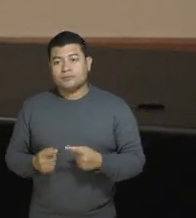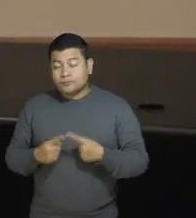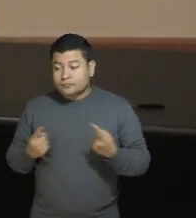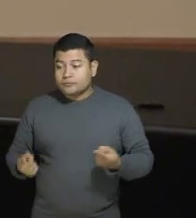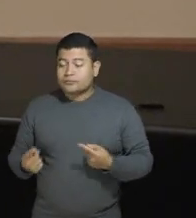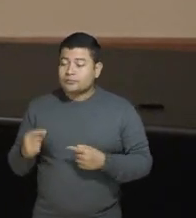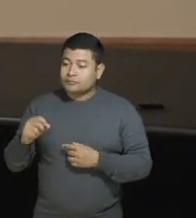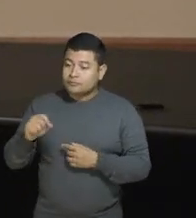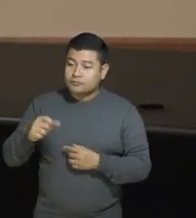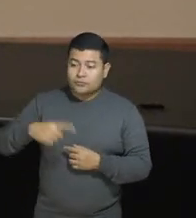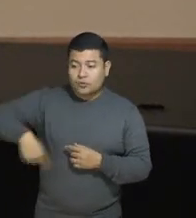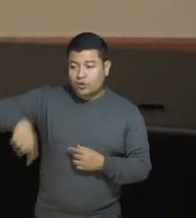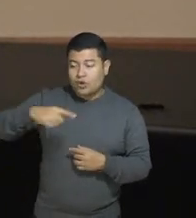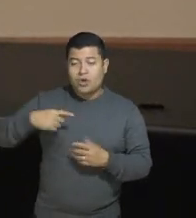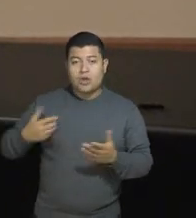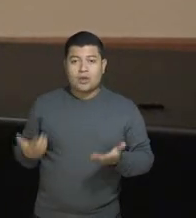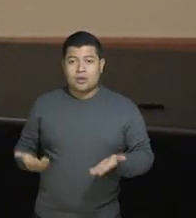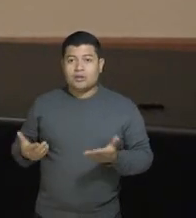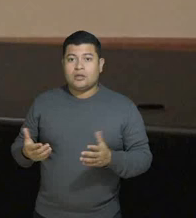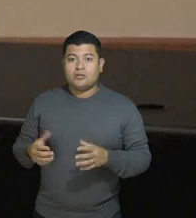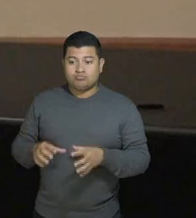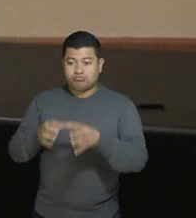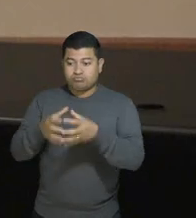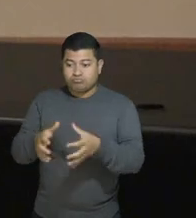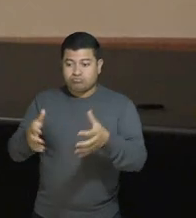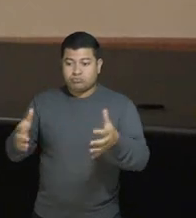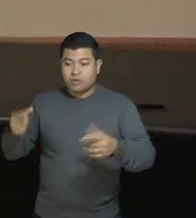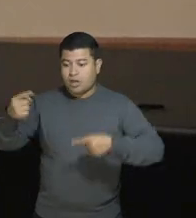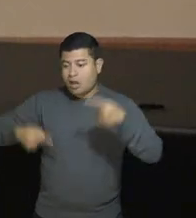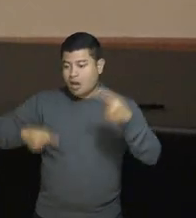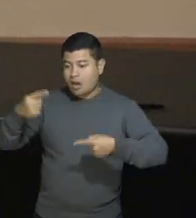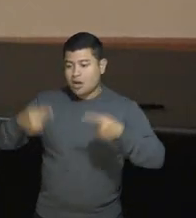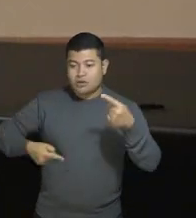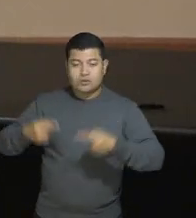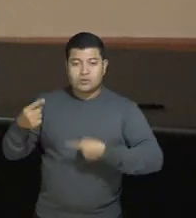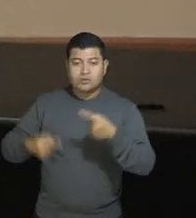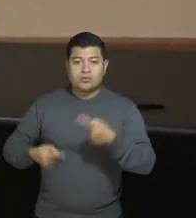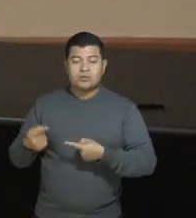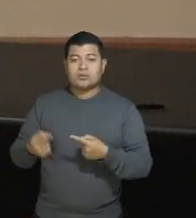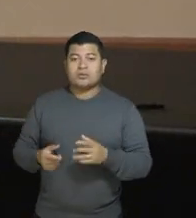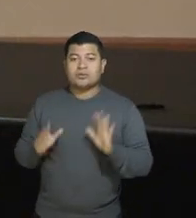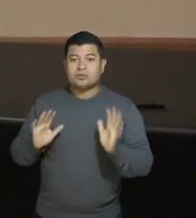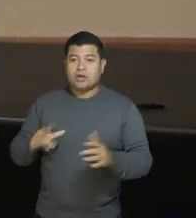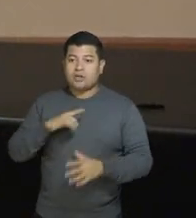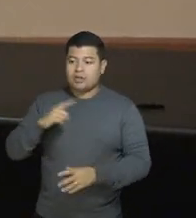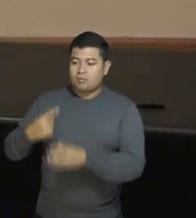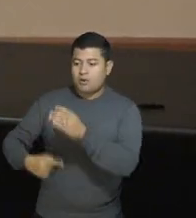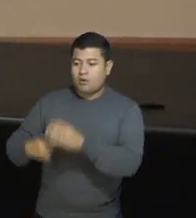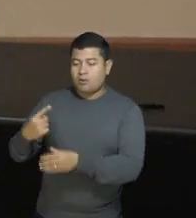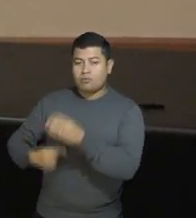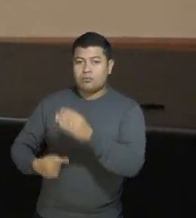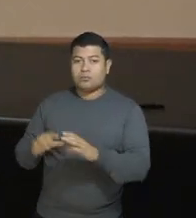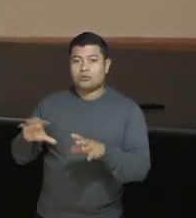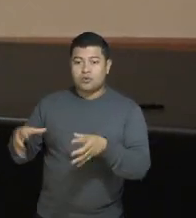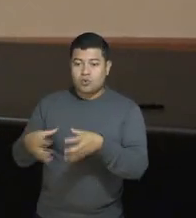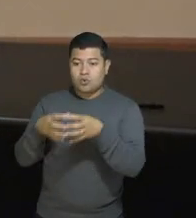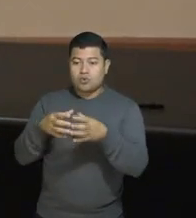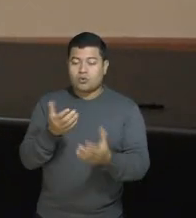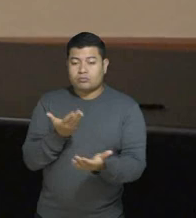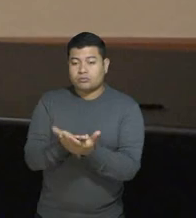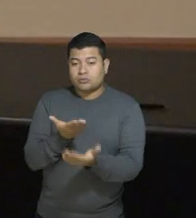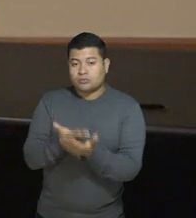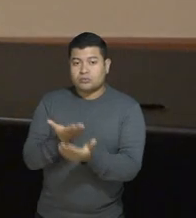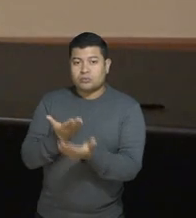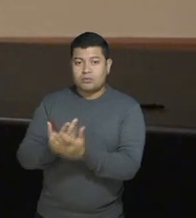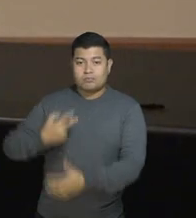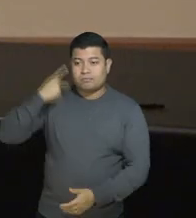está numa crescente de discussão. Existe já uma comissão e um grupo estudando a